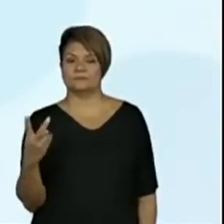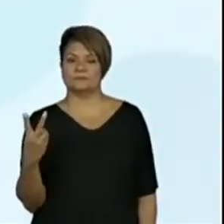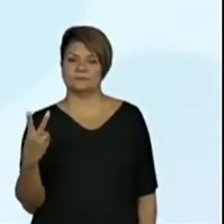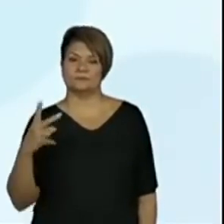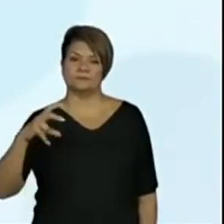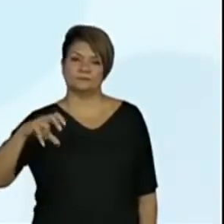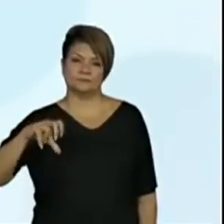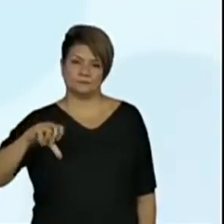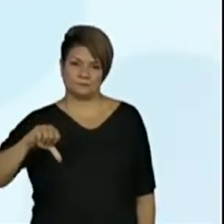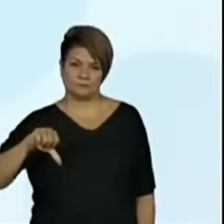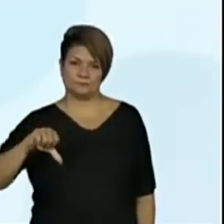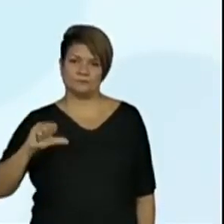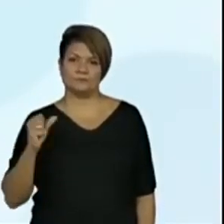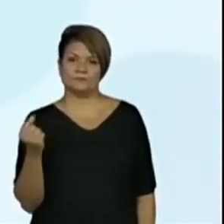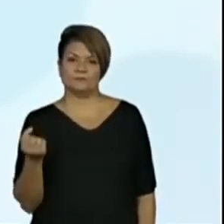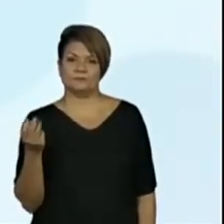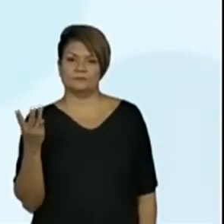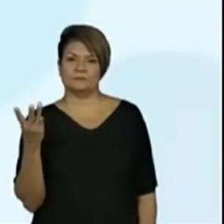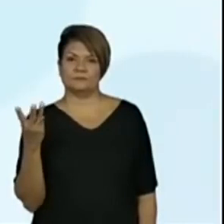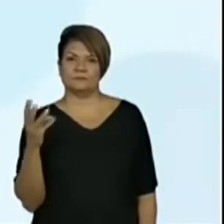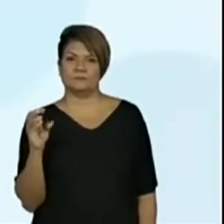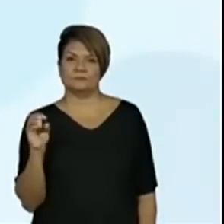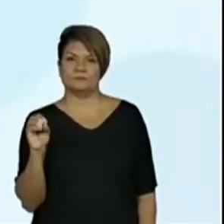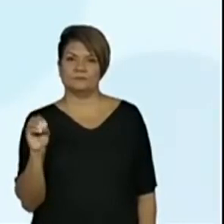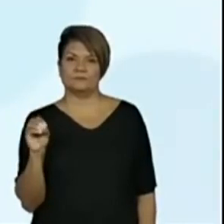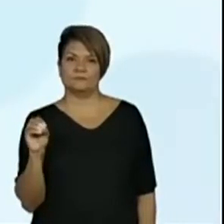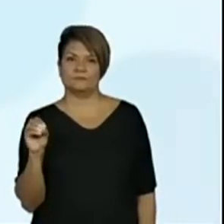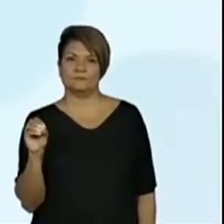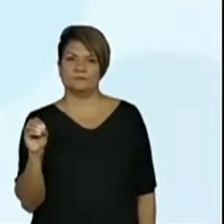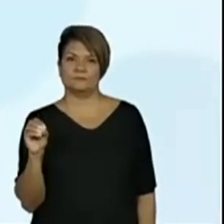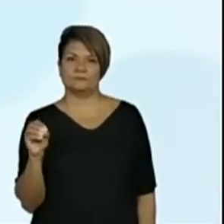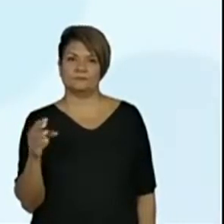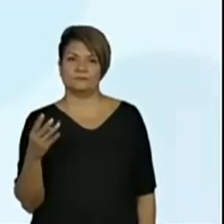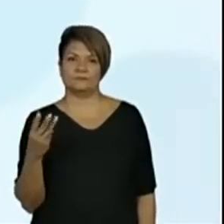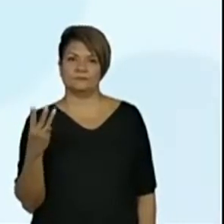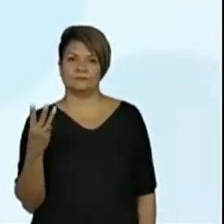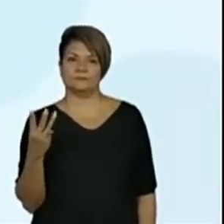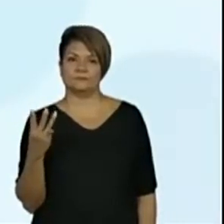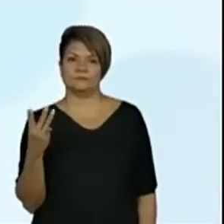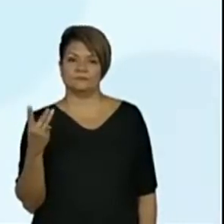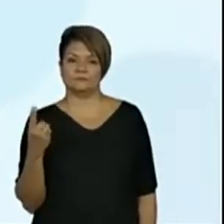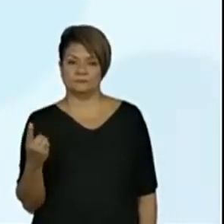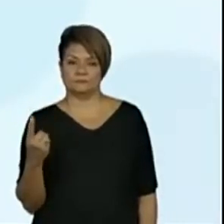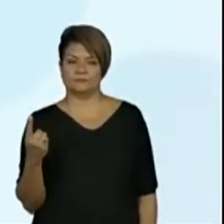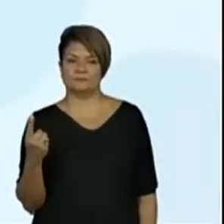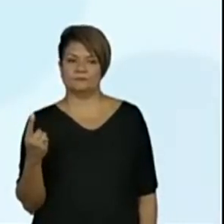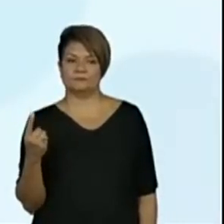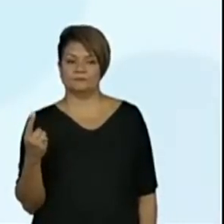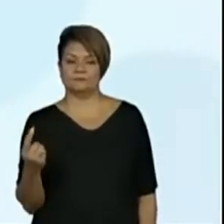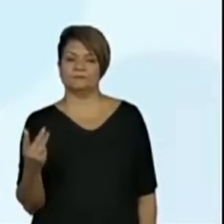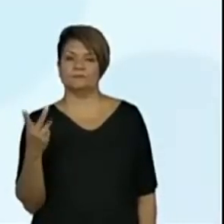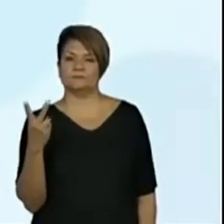28, 29, 30, 31,